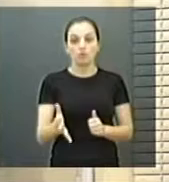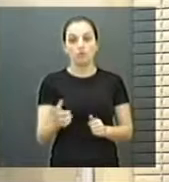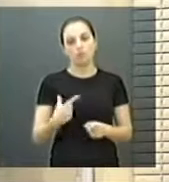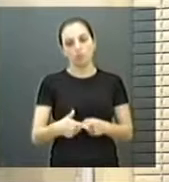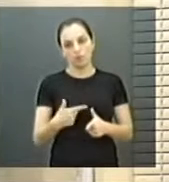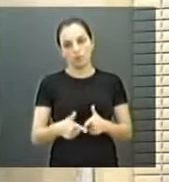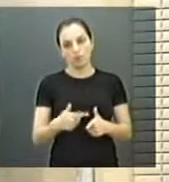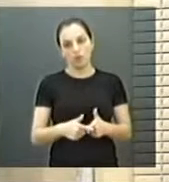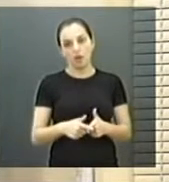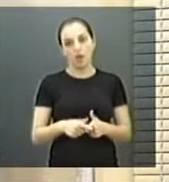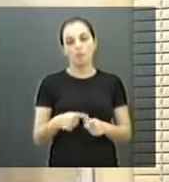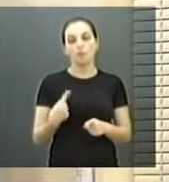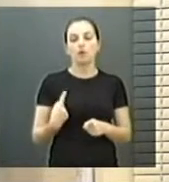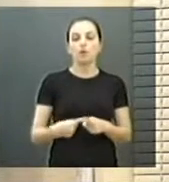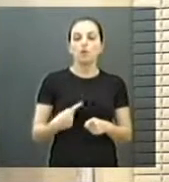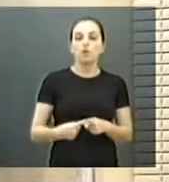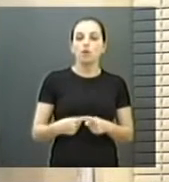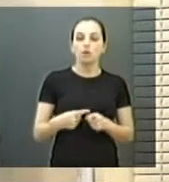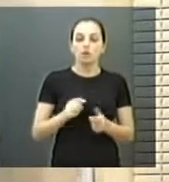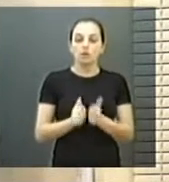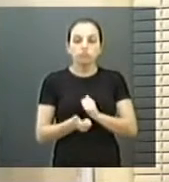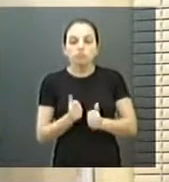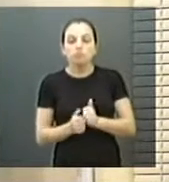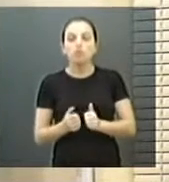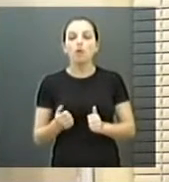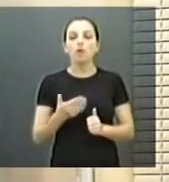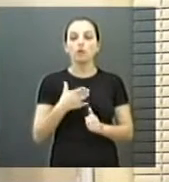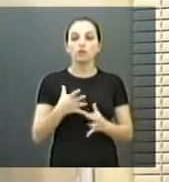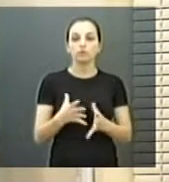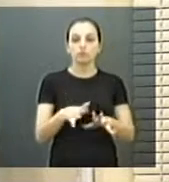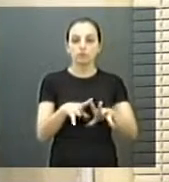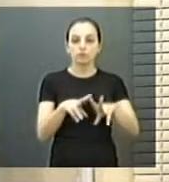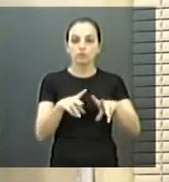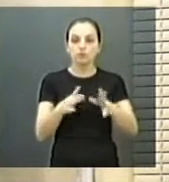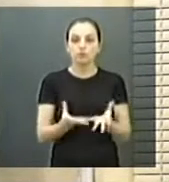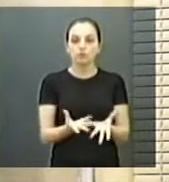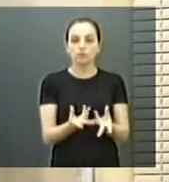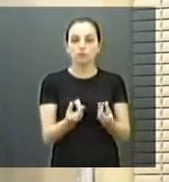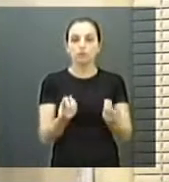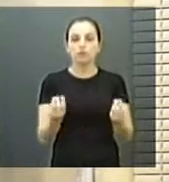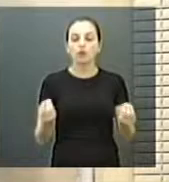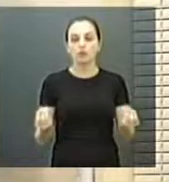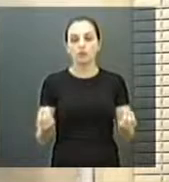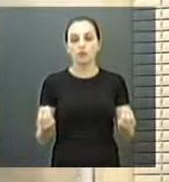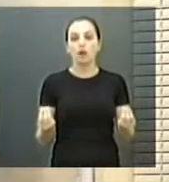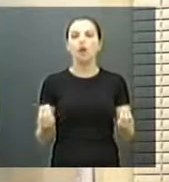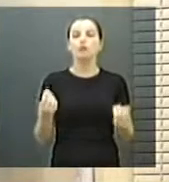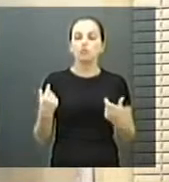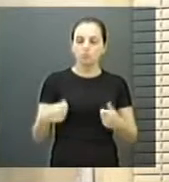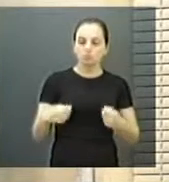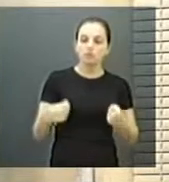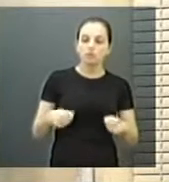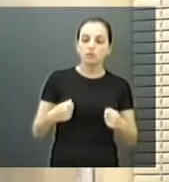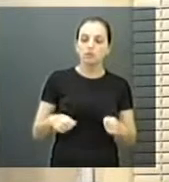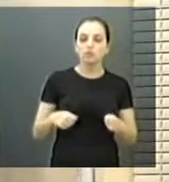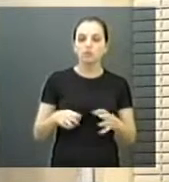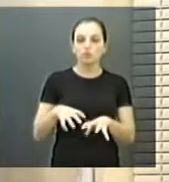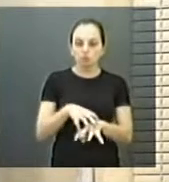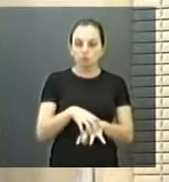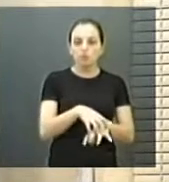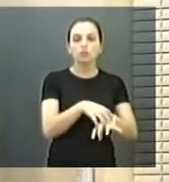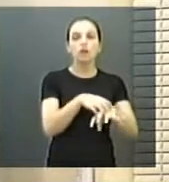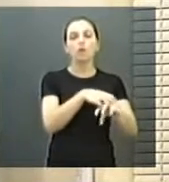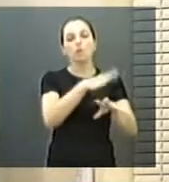mesmo. A gente quer esporte de qualidade, quer dar incentivo ao esporte, eu acho que tem que dar, no mínimo, o transporte para quem